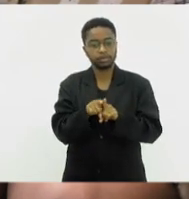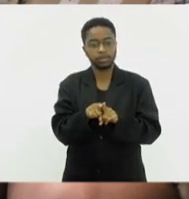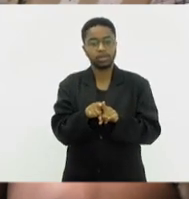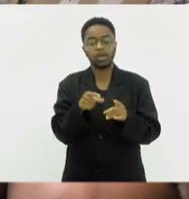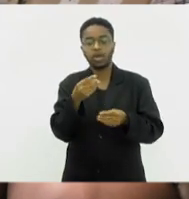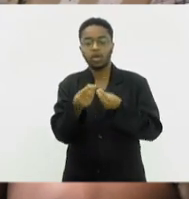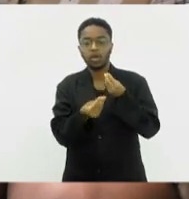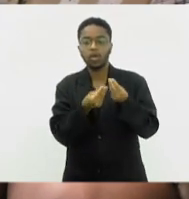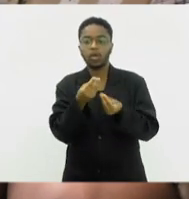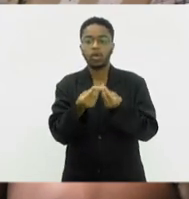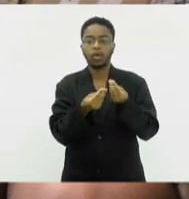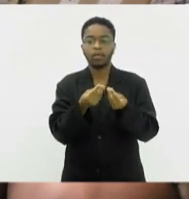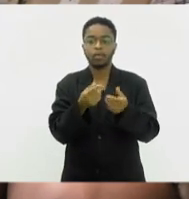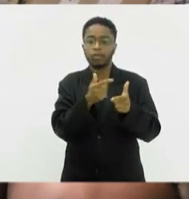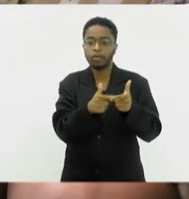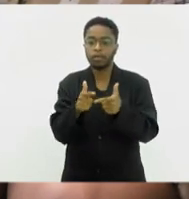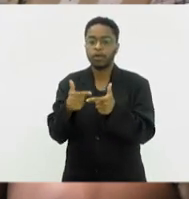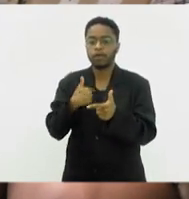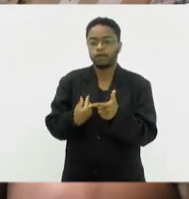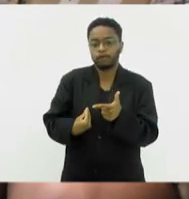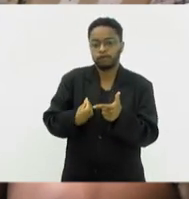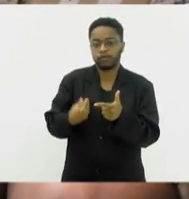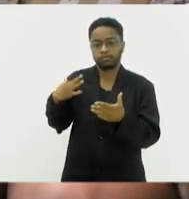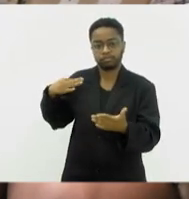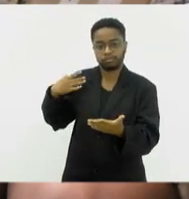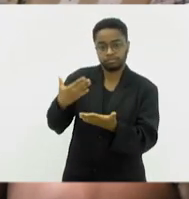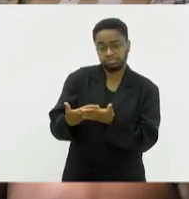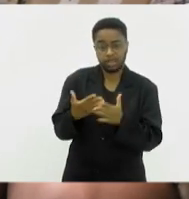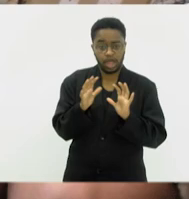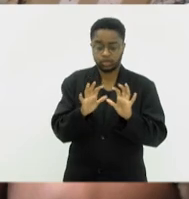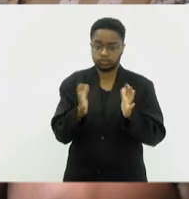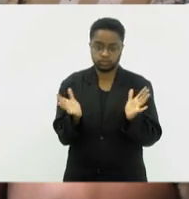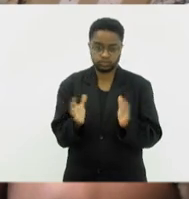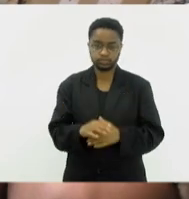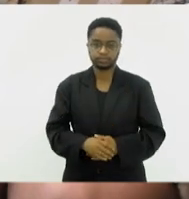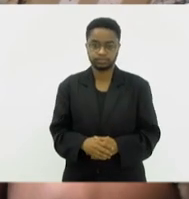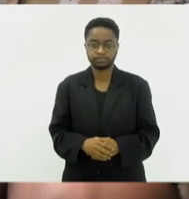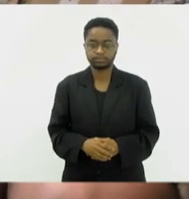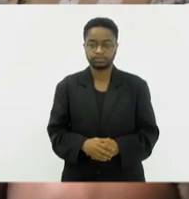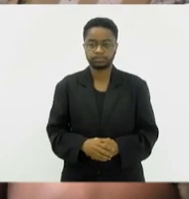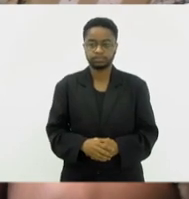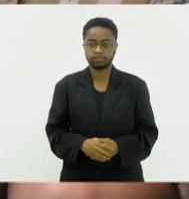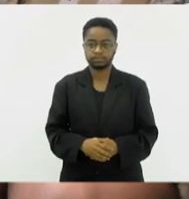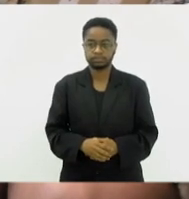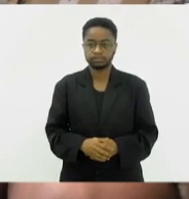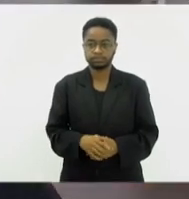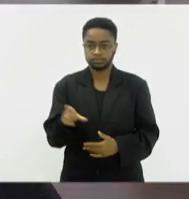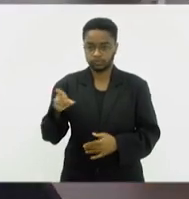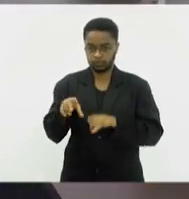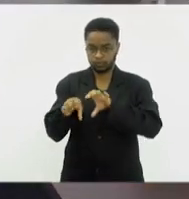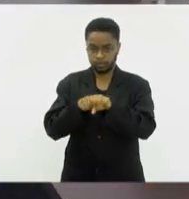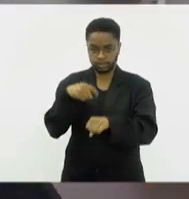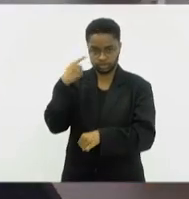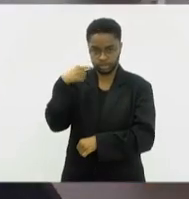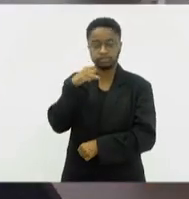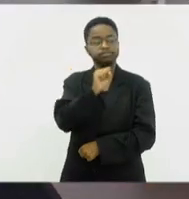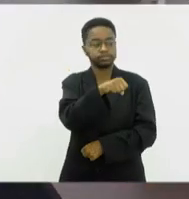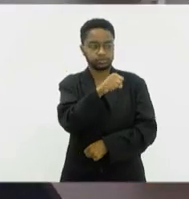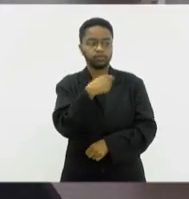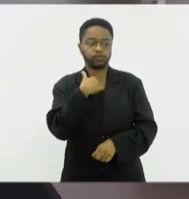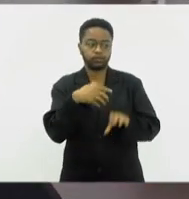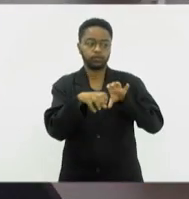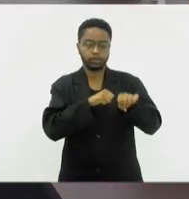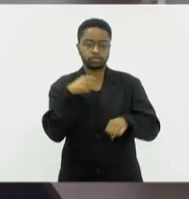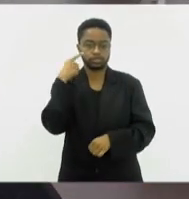no qual eu vim enfrentando na vida, e é isso. O senhor é bacharel em Direito? Sim, sou bacharel em Direito.